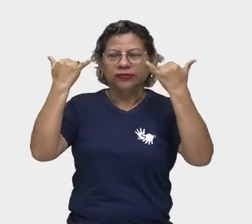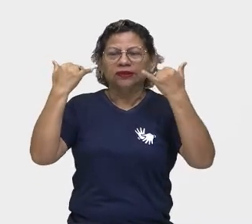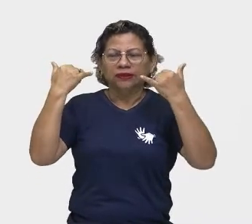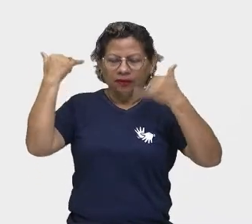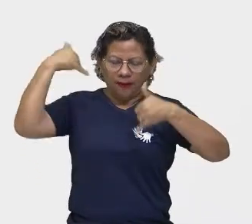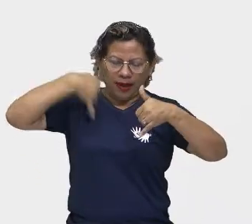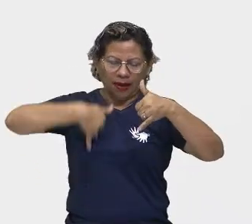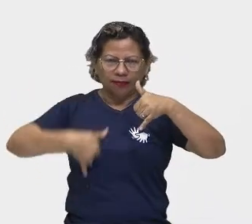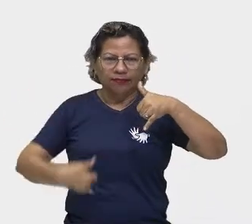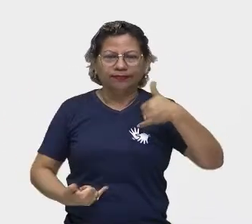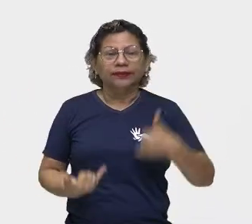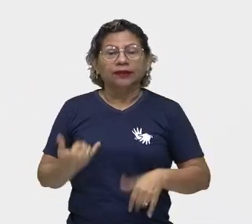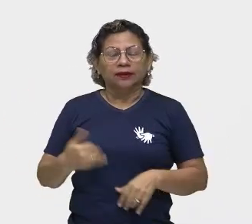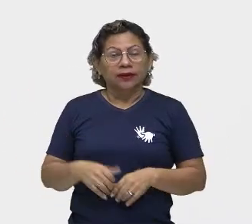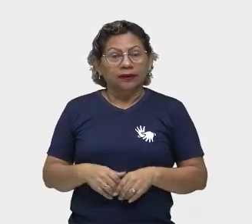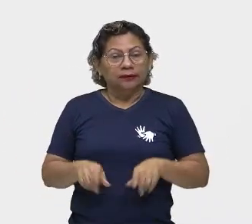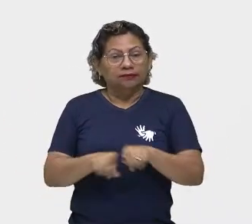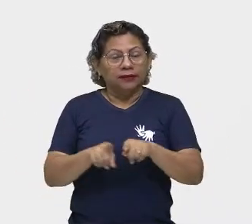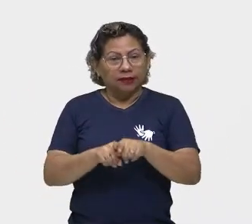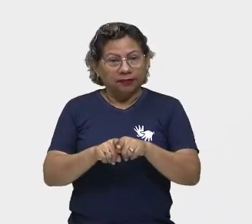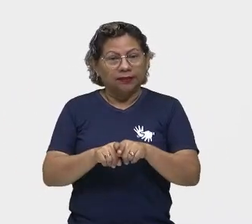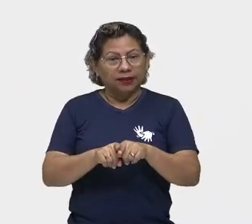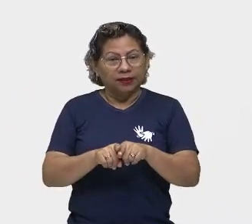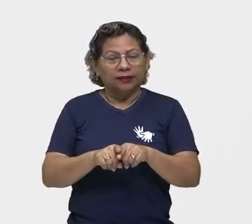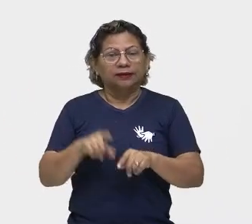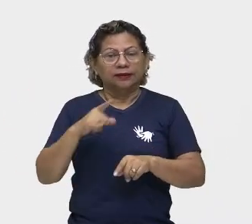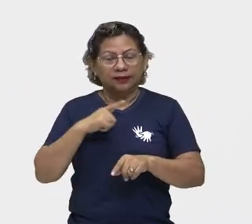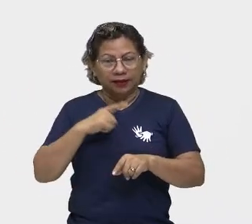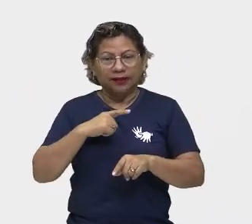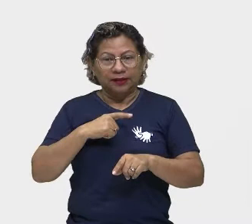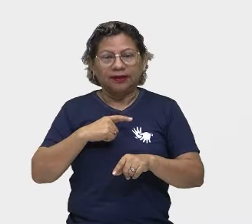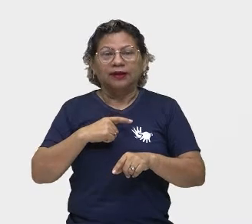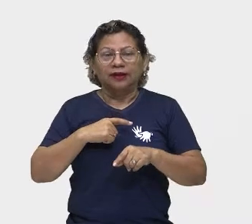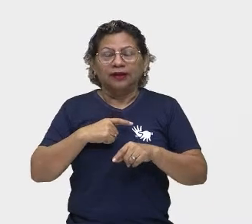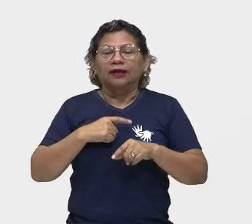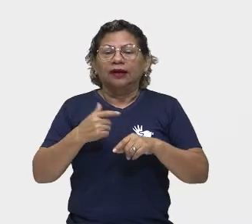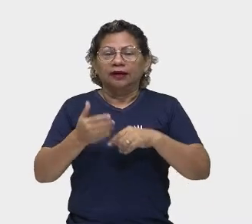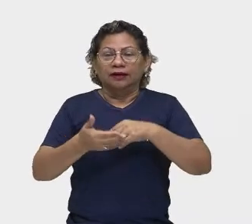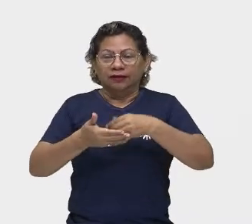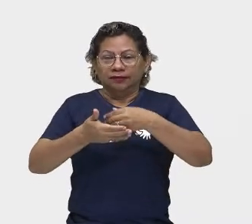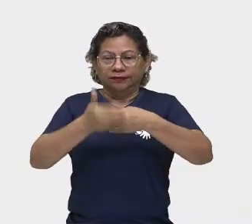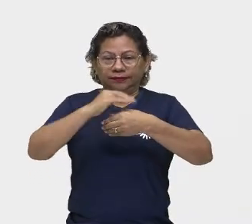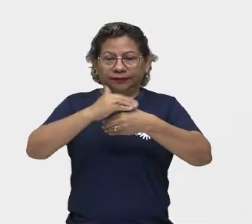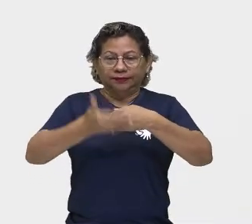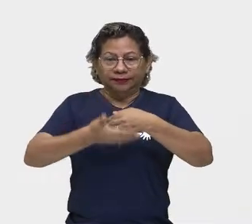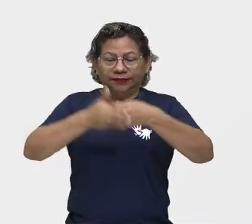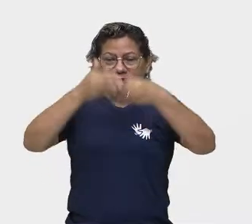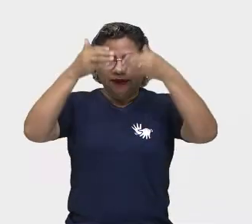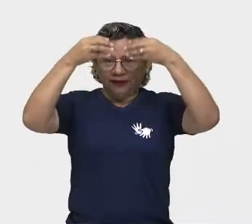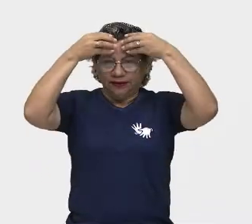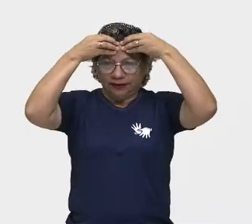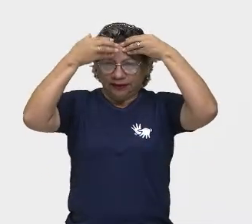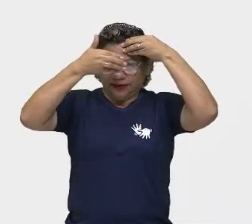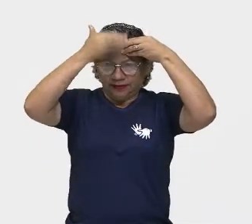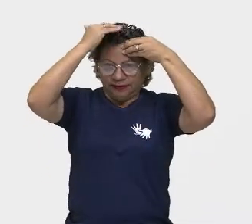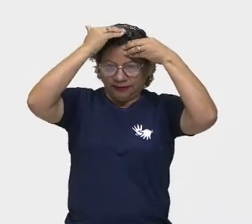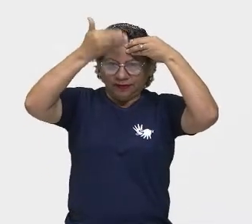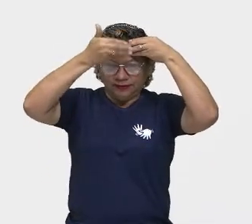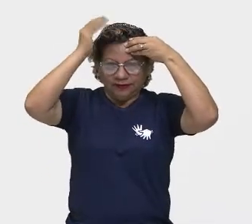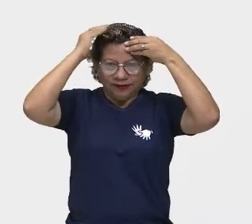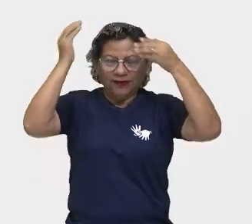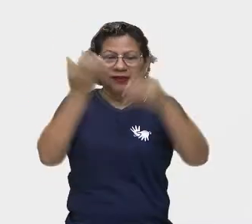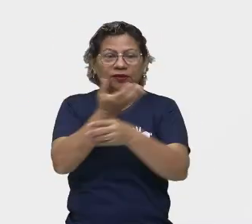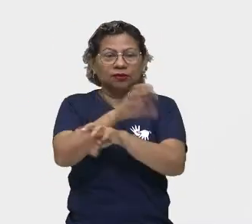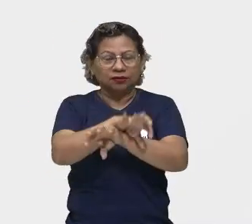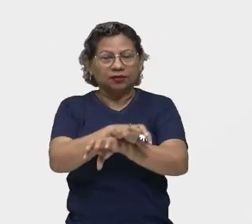e ele está sendo protegido pela Caixa craniana que ela é composta de queijo ossos né então